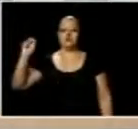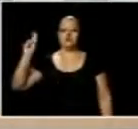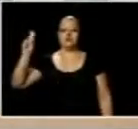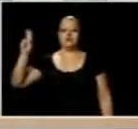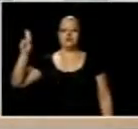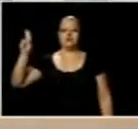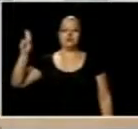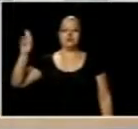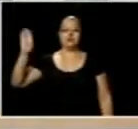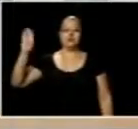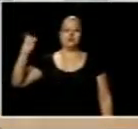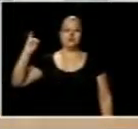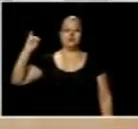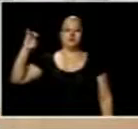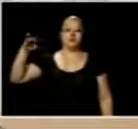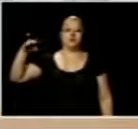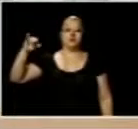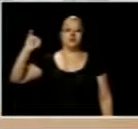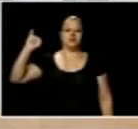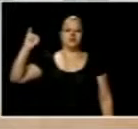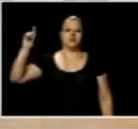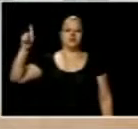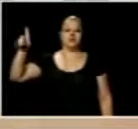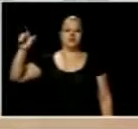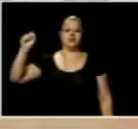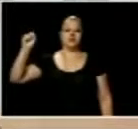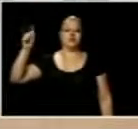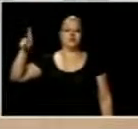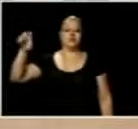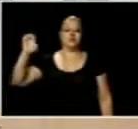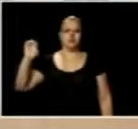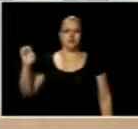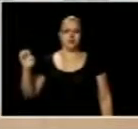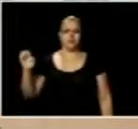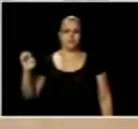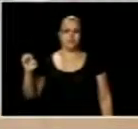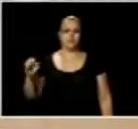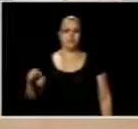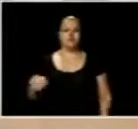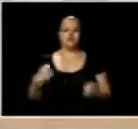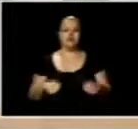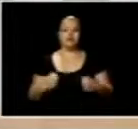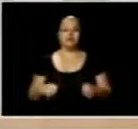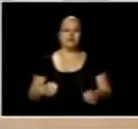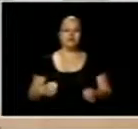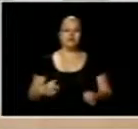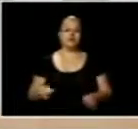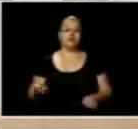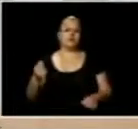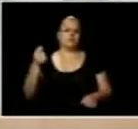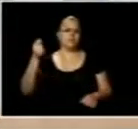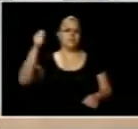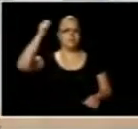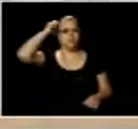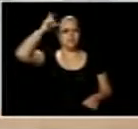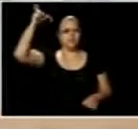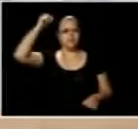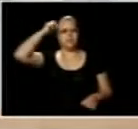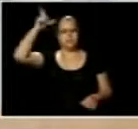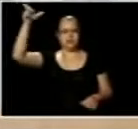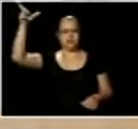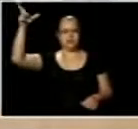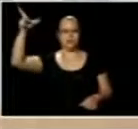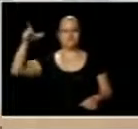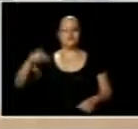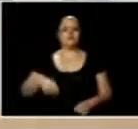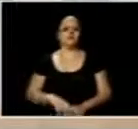de Taubaté, nós precisamos primeiro valorizar. E quando você não valoriza a cultura de uma cidade,